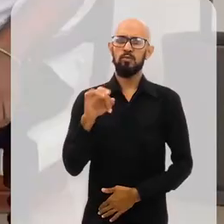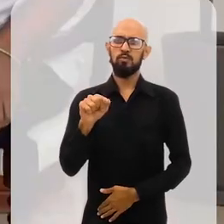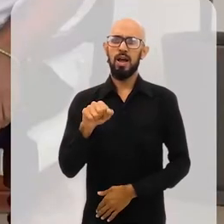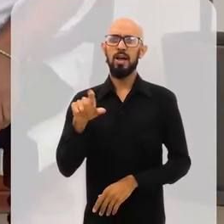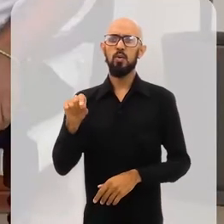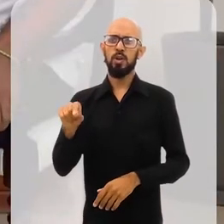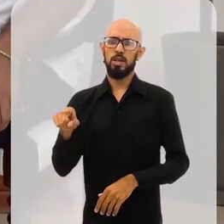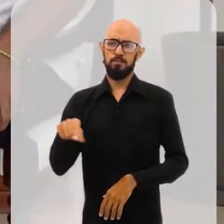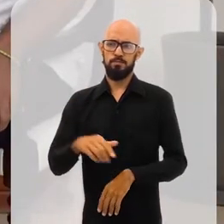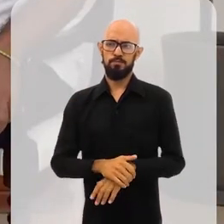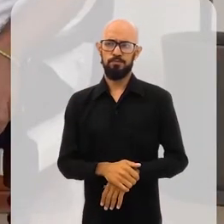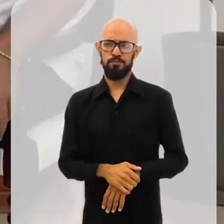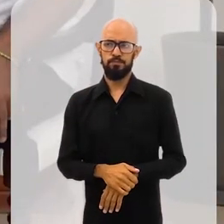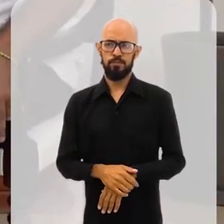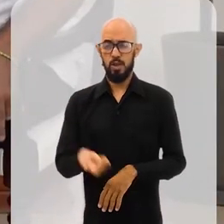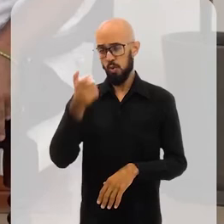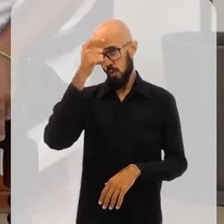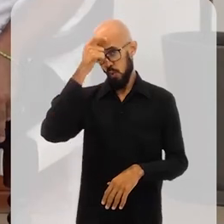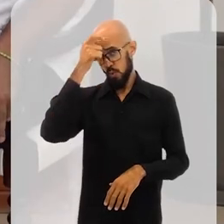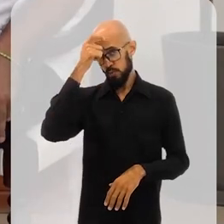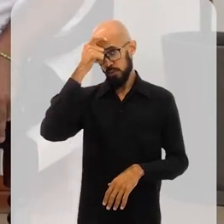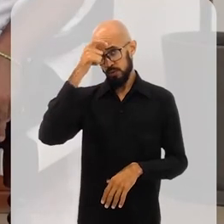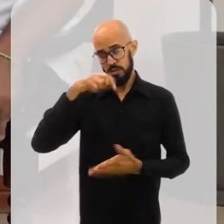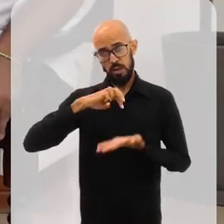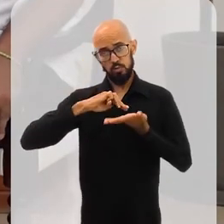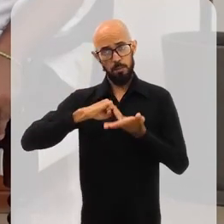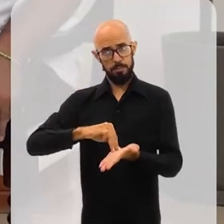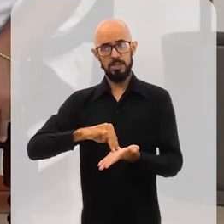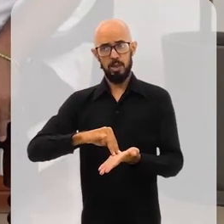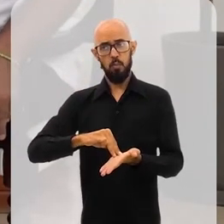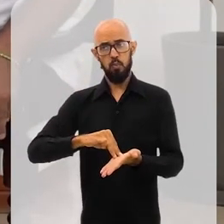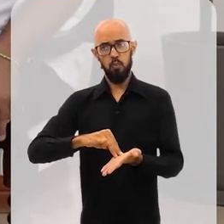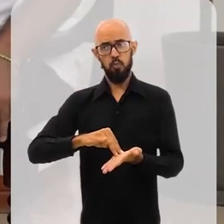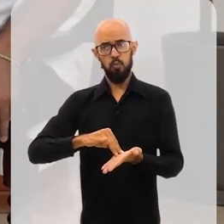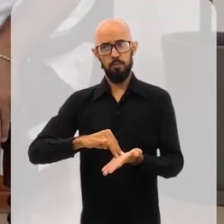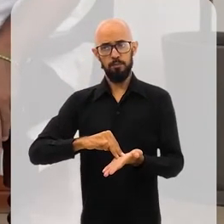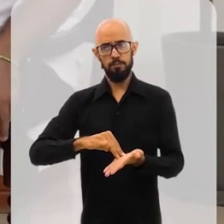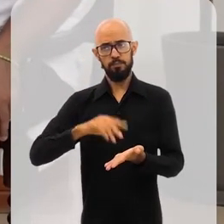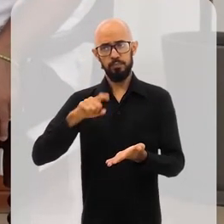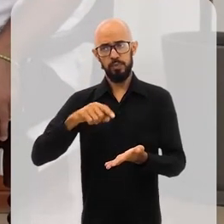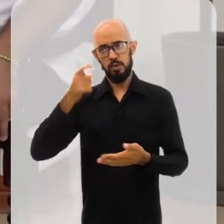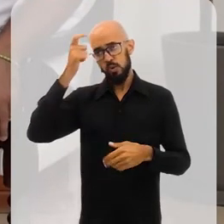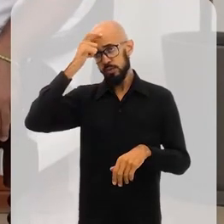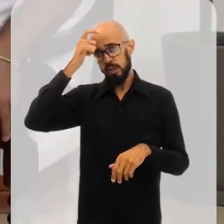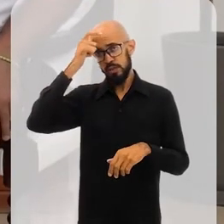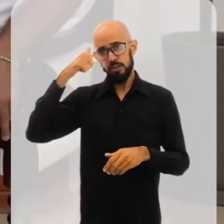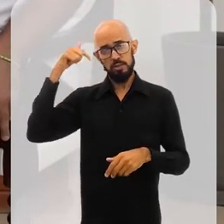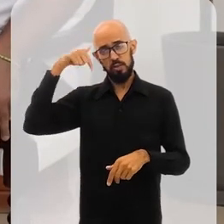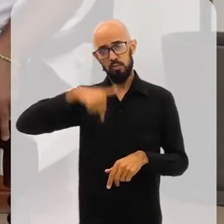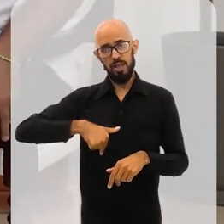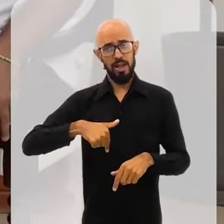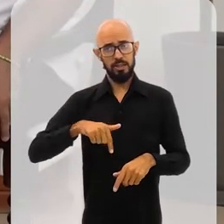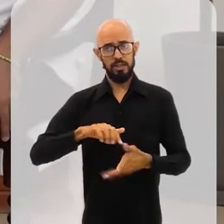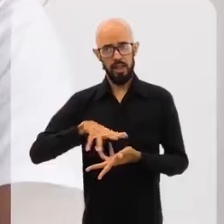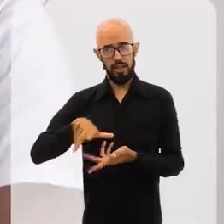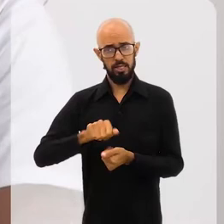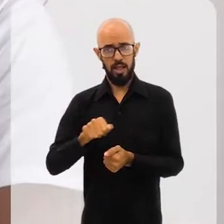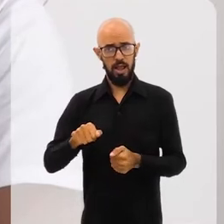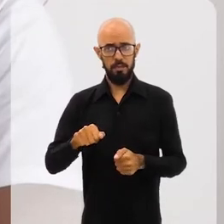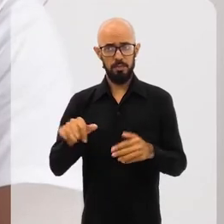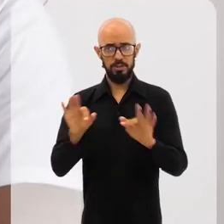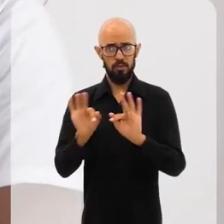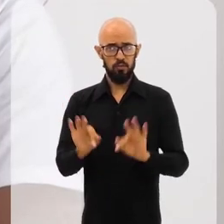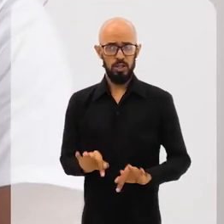Ifá? Mais importante dentro do Ifá é consciência da sua missão. É a consciência de que você não está nessa